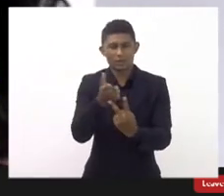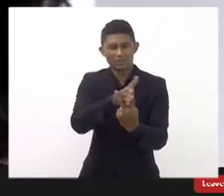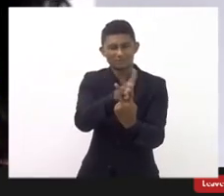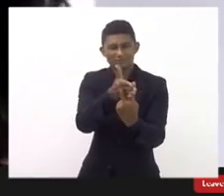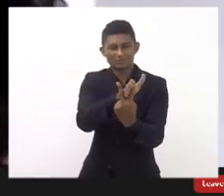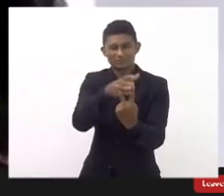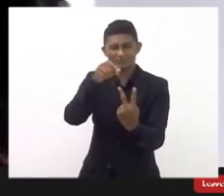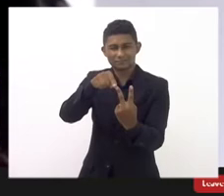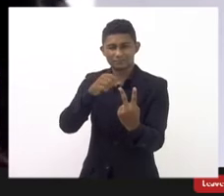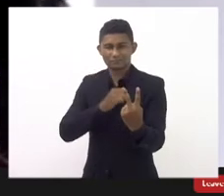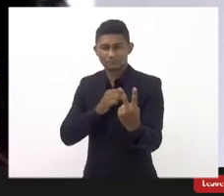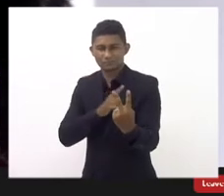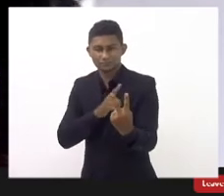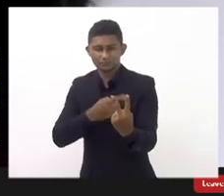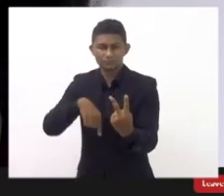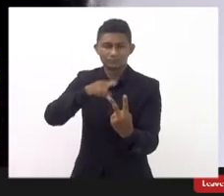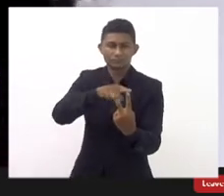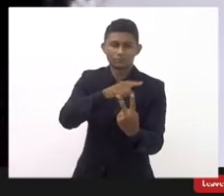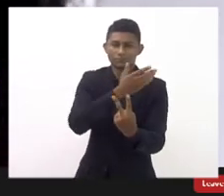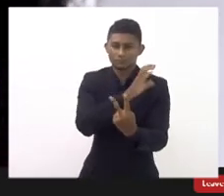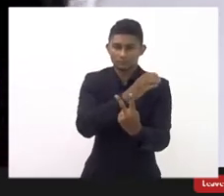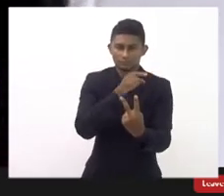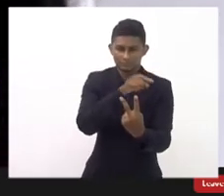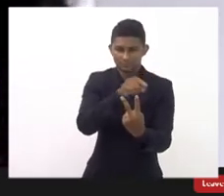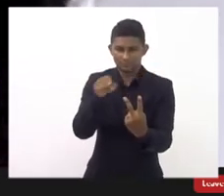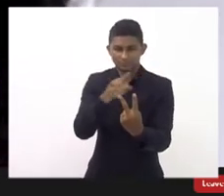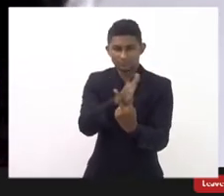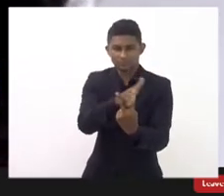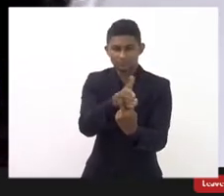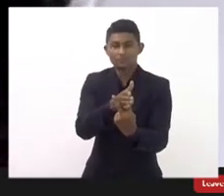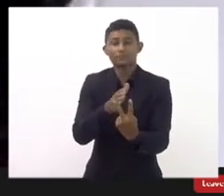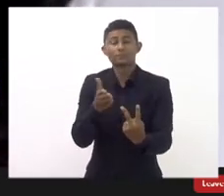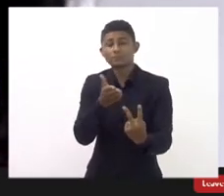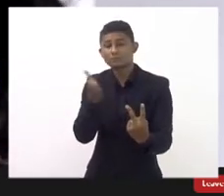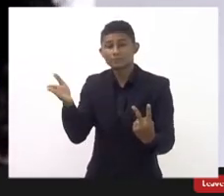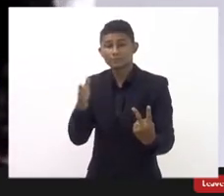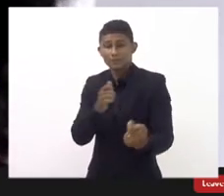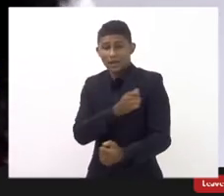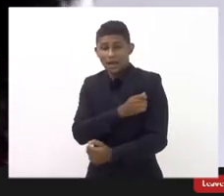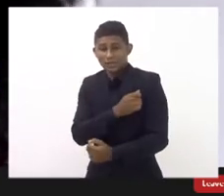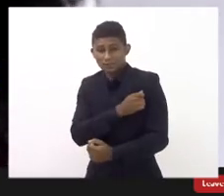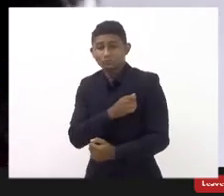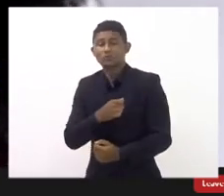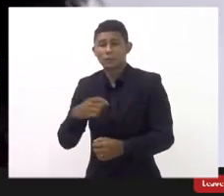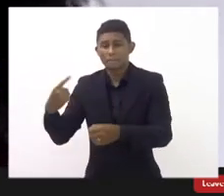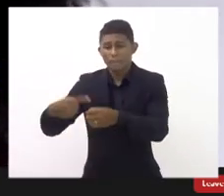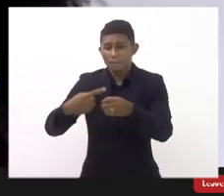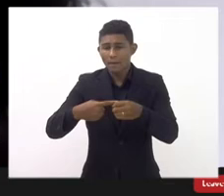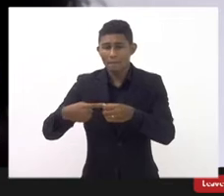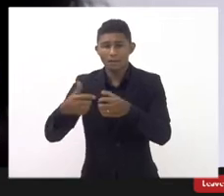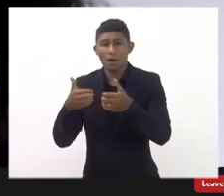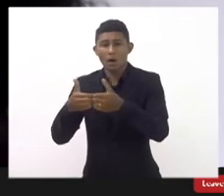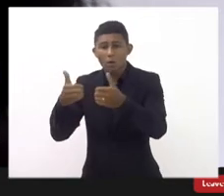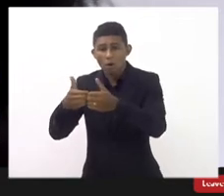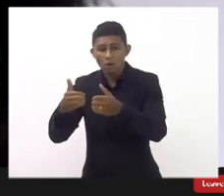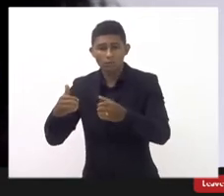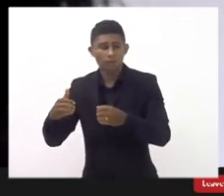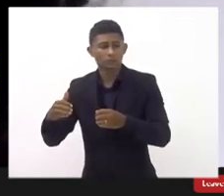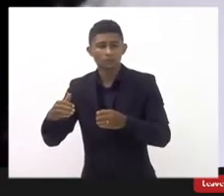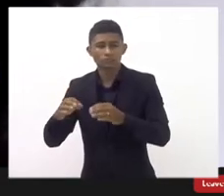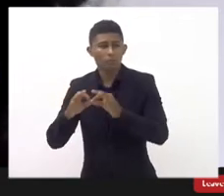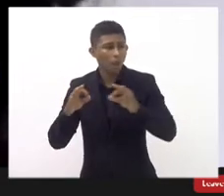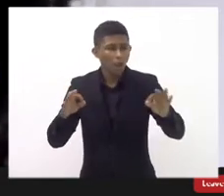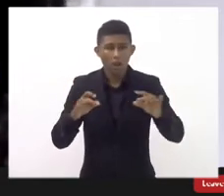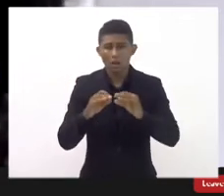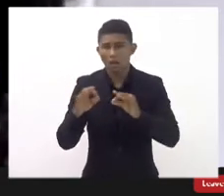os estudantes acabam acessando muito o transporte intermunicipal. Então, assim, o que eu gostaria de dizer, e algo que é